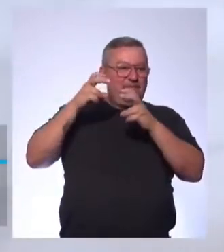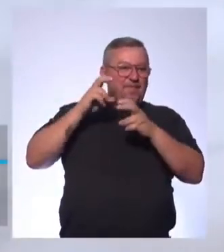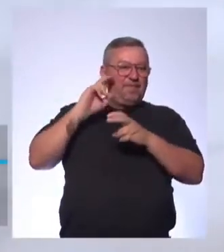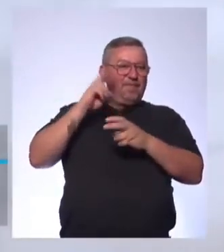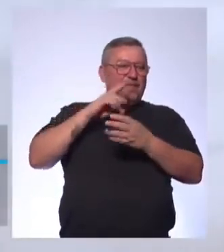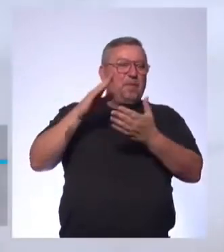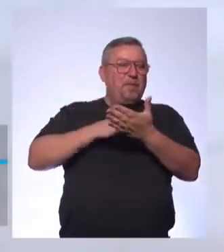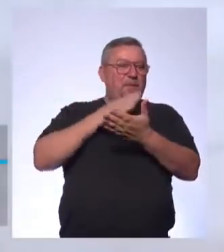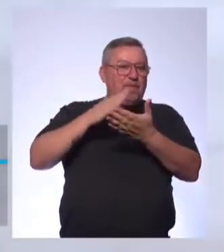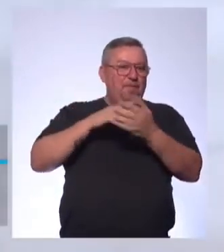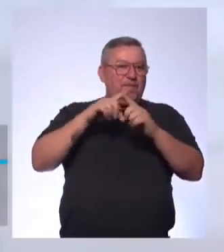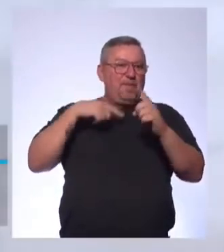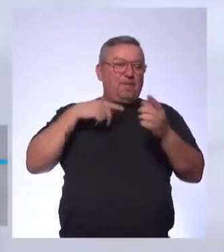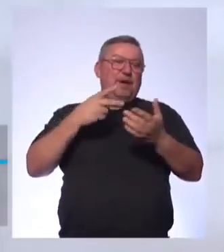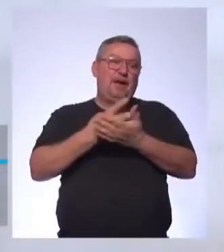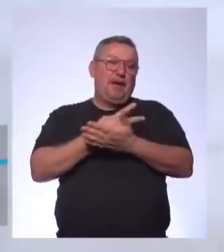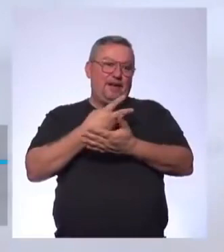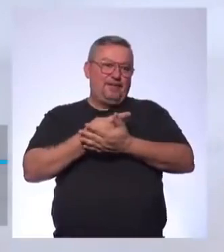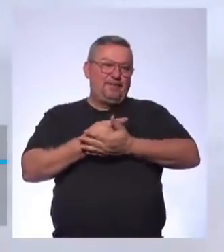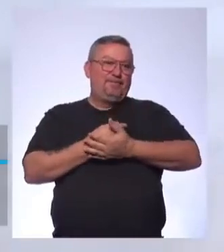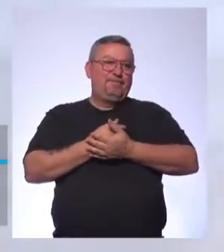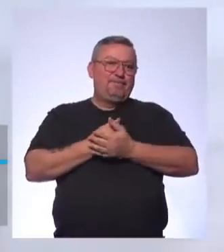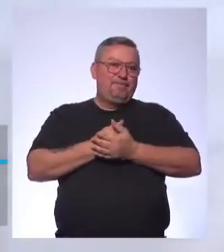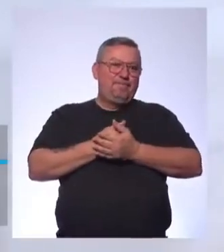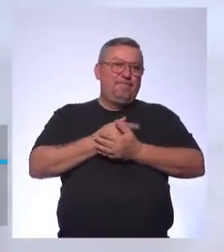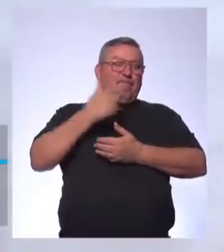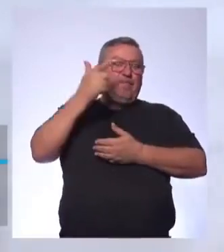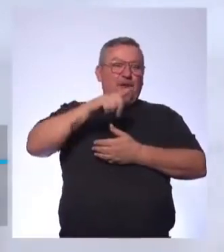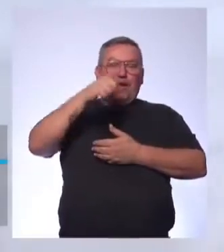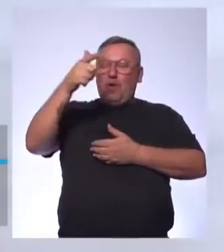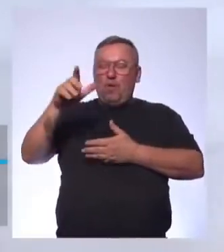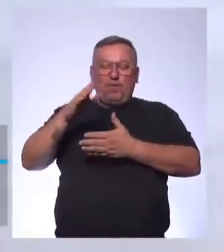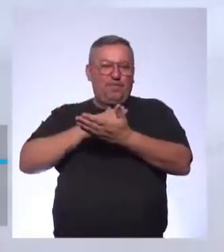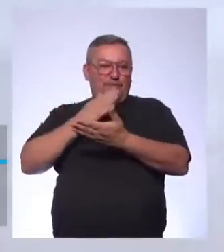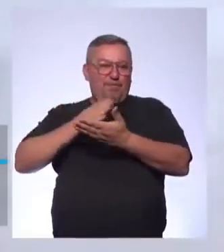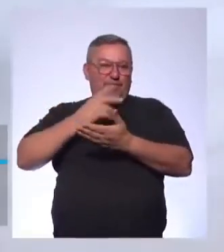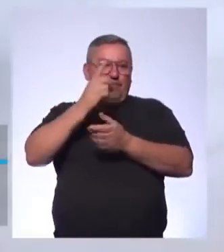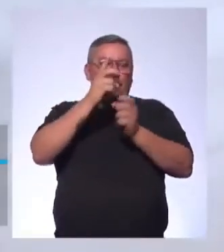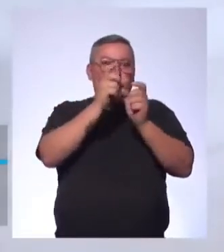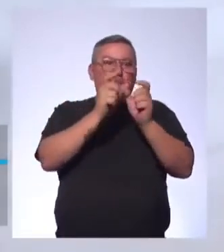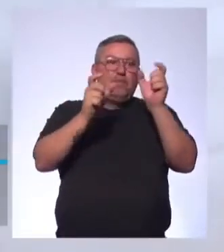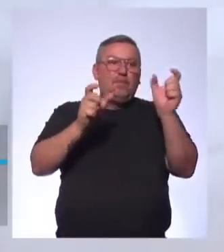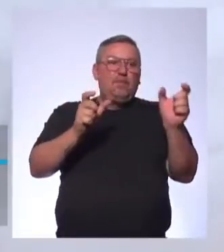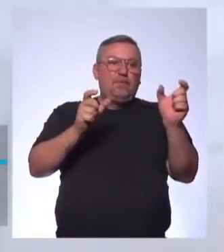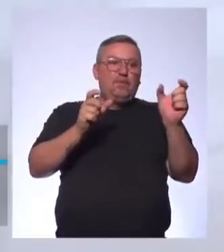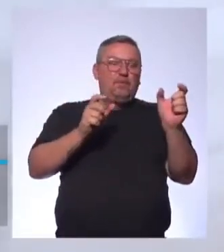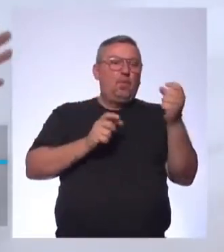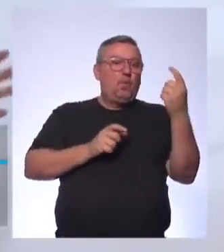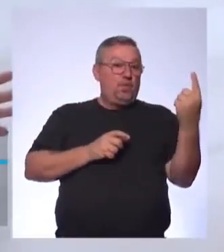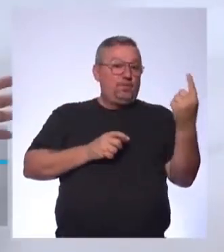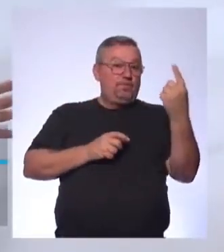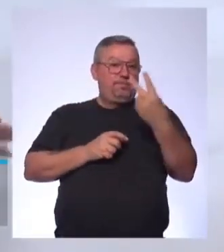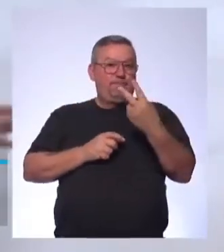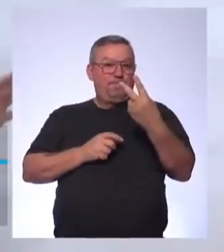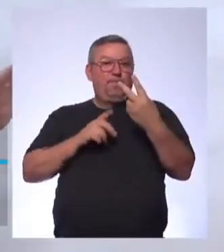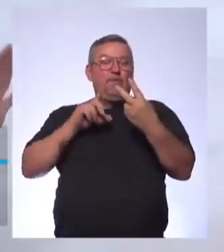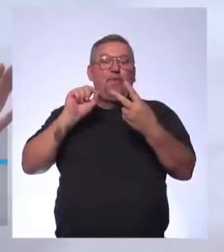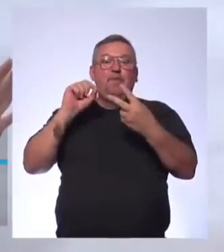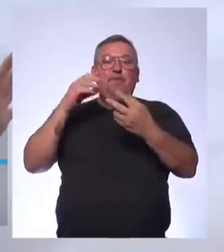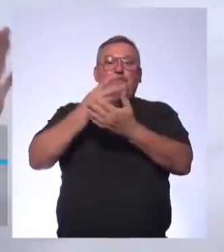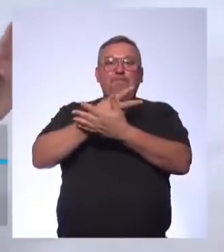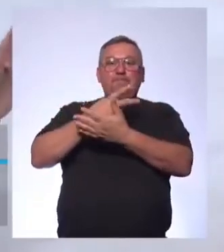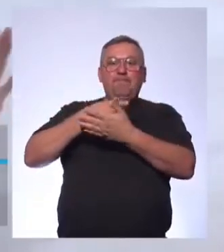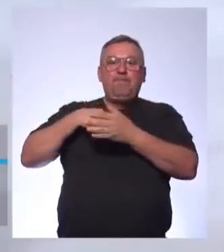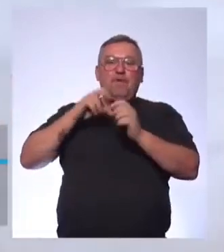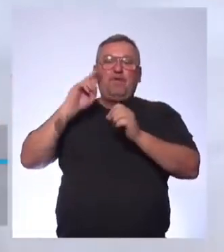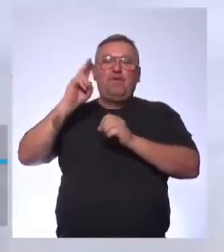fui buscar a minha, mas peguei a minha errada, tá, gente? Peguei a outra, são duas partes, parte 1 e parte 2, e eu peguei a errada, né? Então não